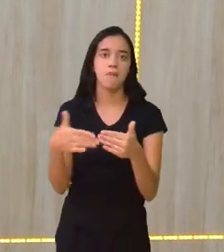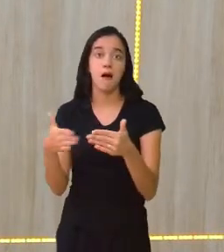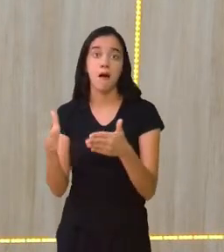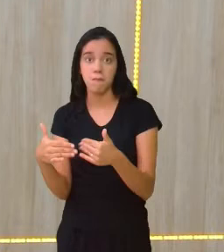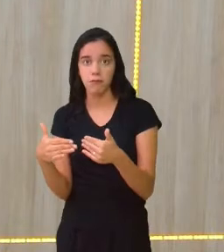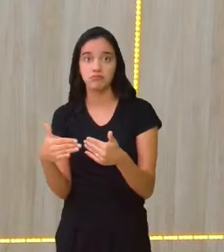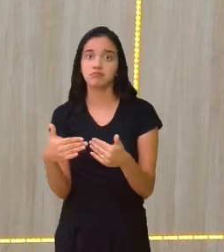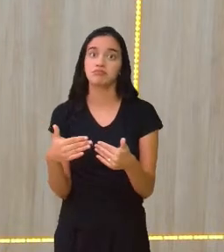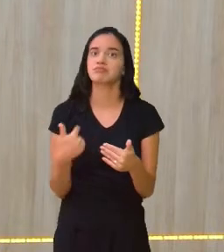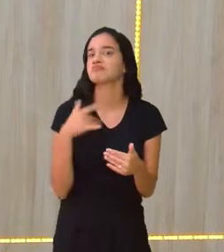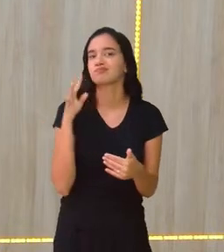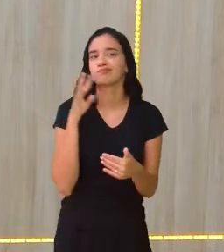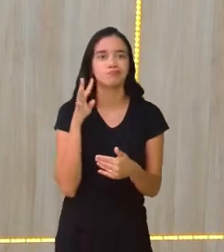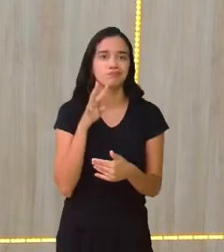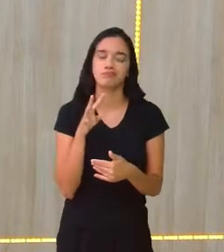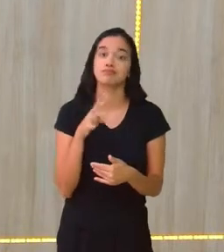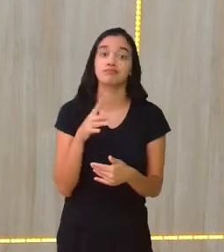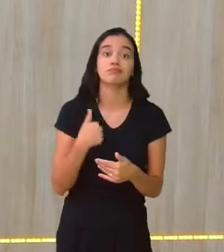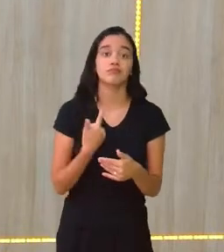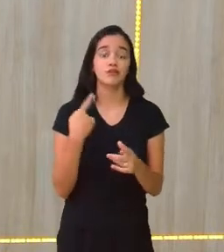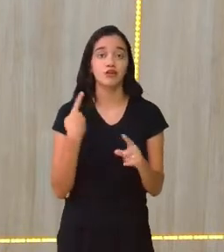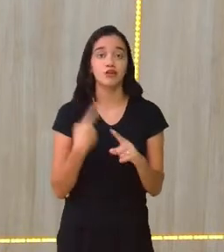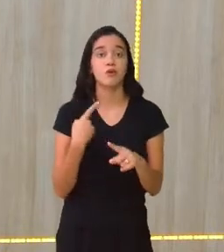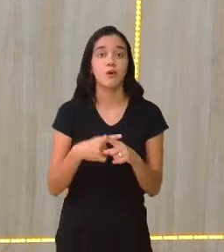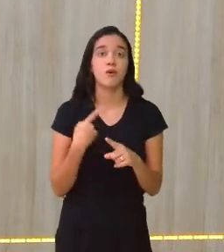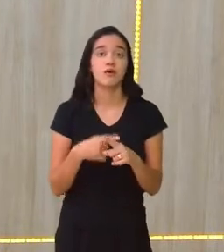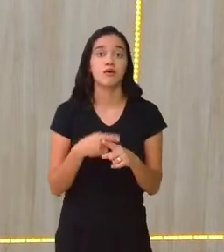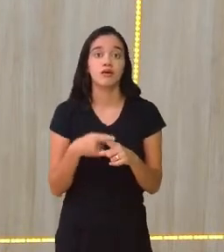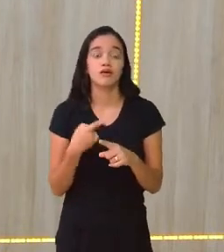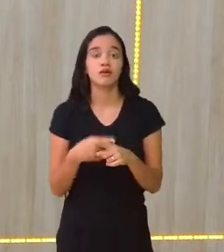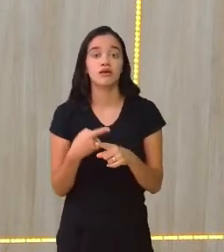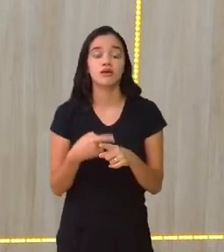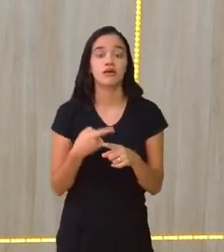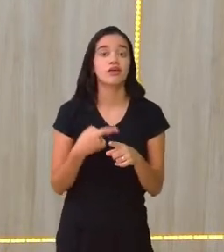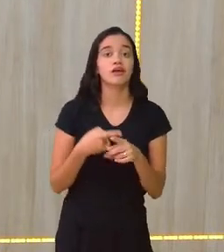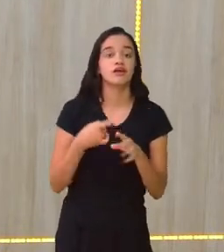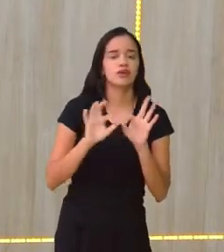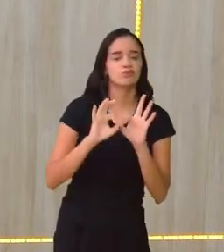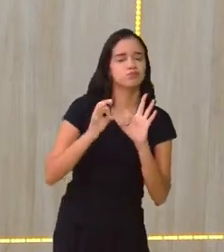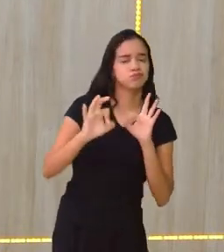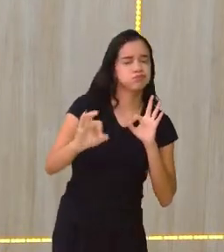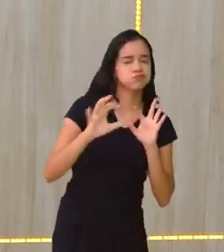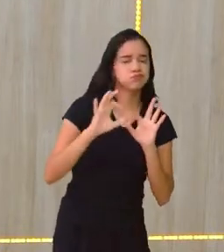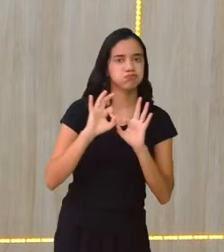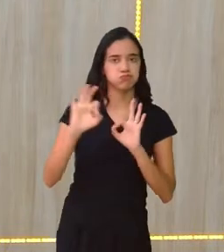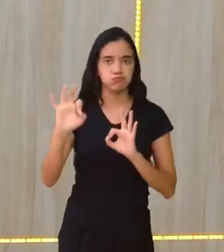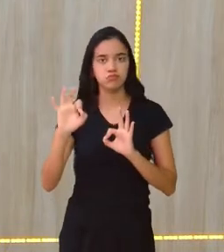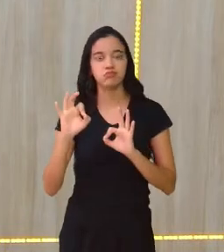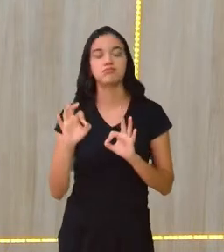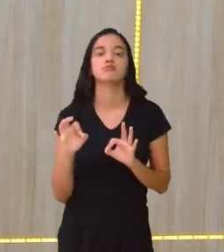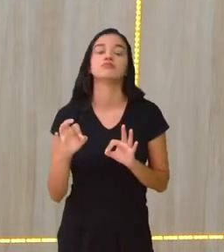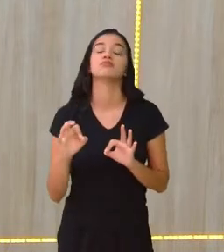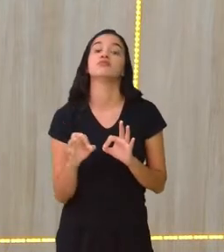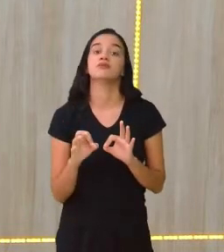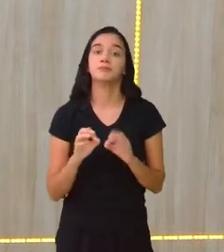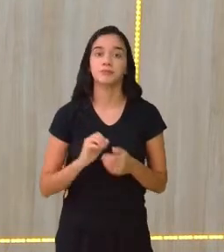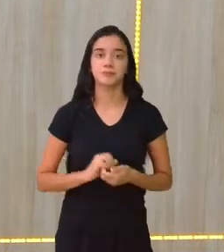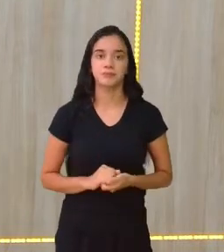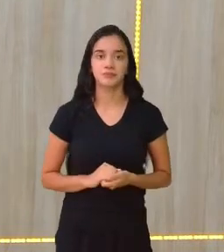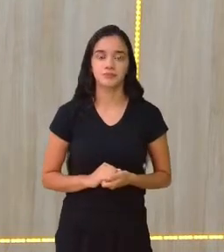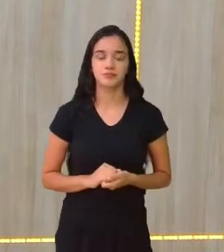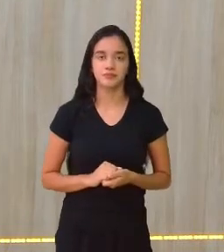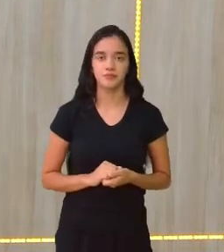lá para cima, porque tem que andar muitos 1.000 quilômetros aí a mais, né? Então, e tudo